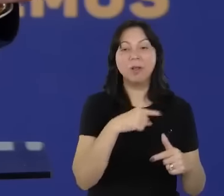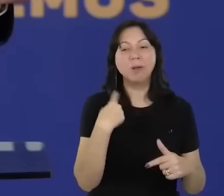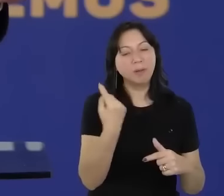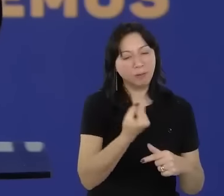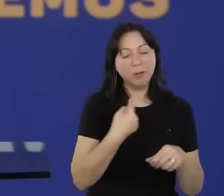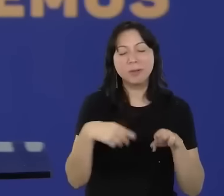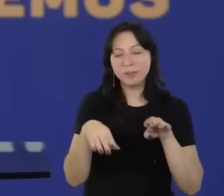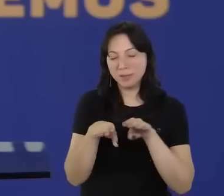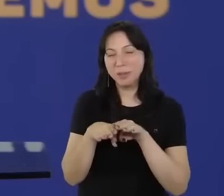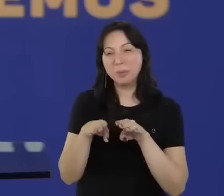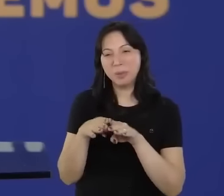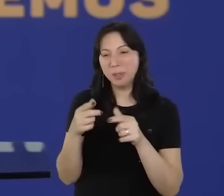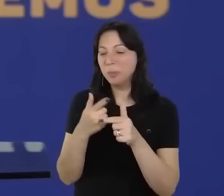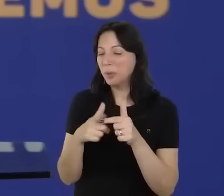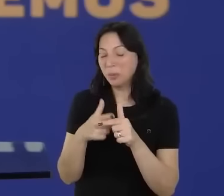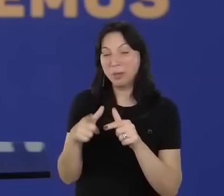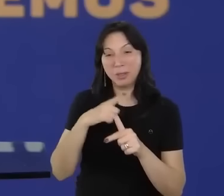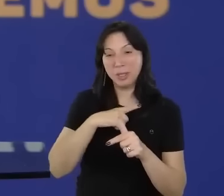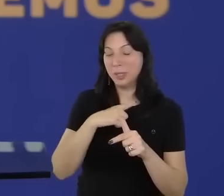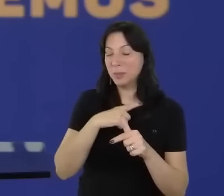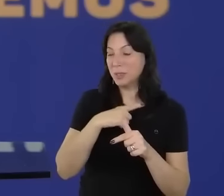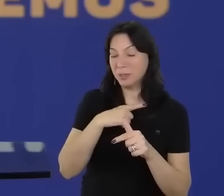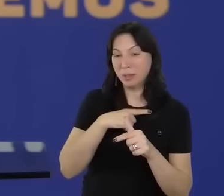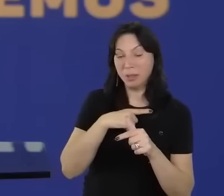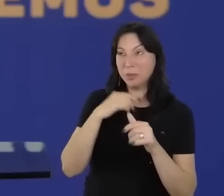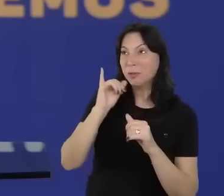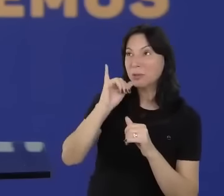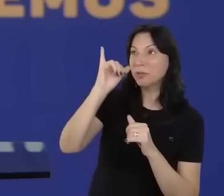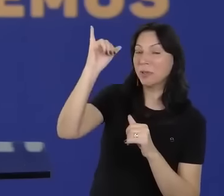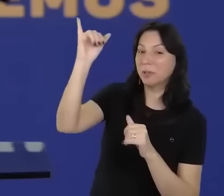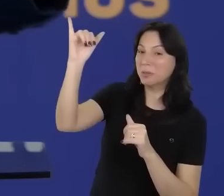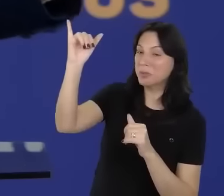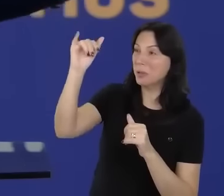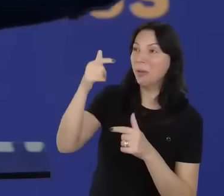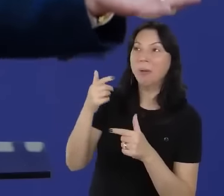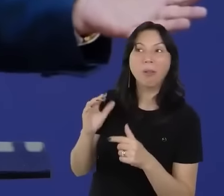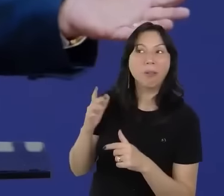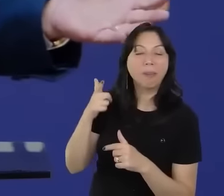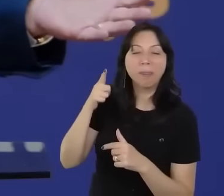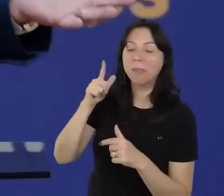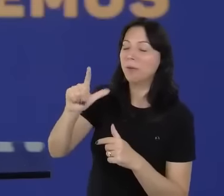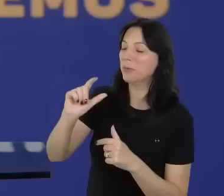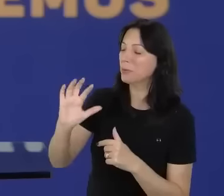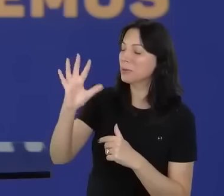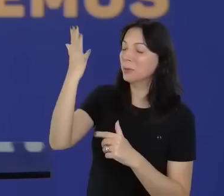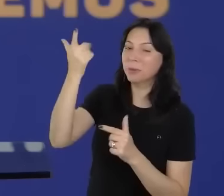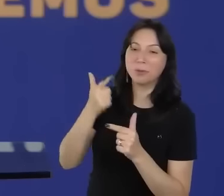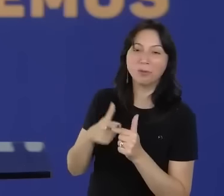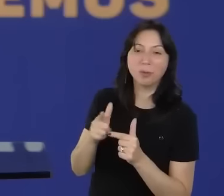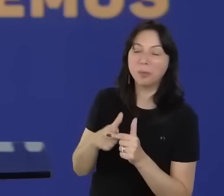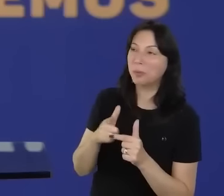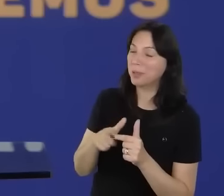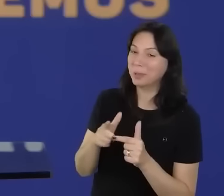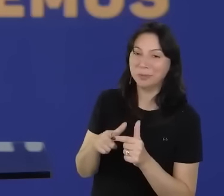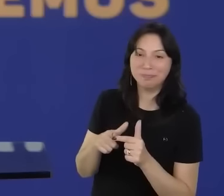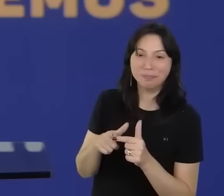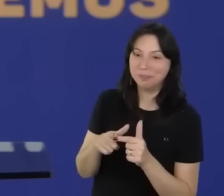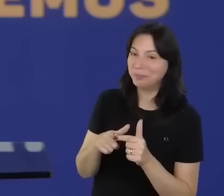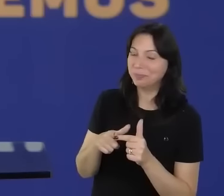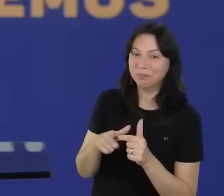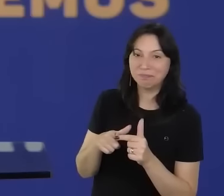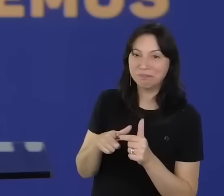forças para lidar com isso eu usei todo o meu conhecimento a minha experiência e nada eu consigo para resolver o problema Nessas horas os problemas se